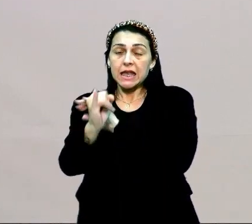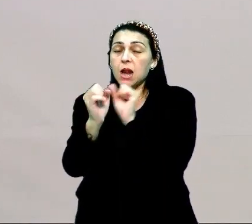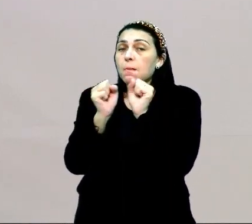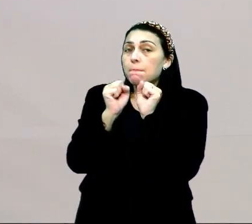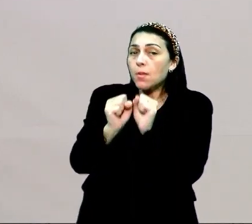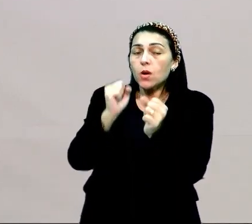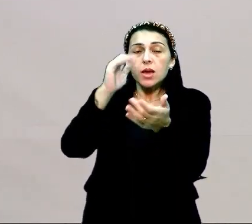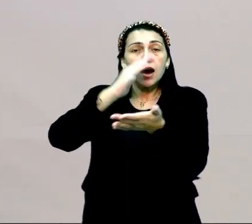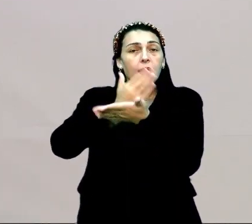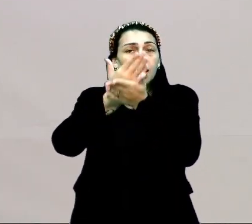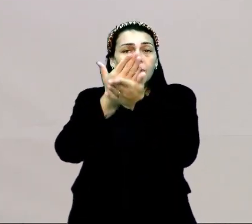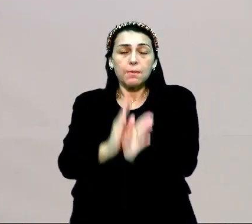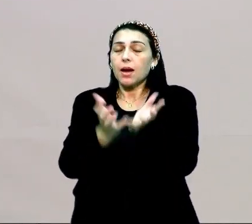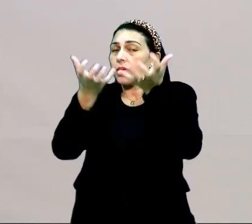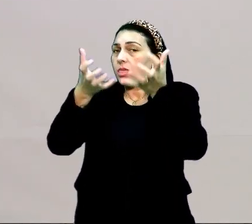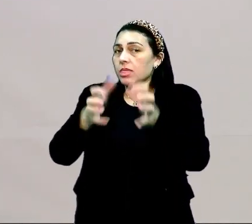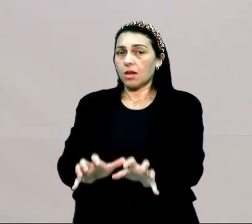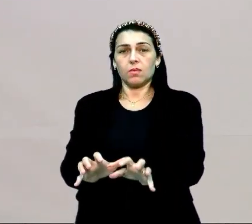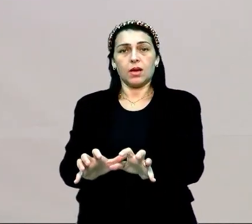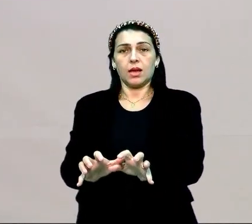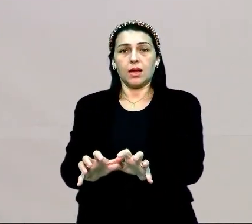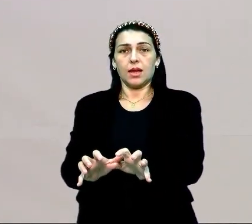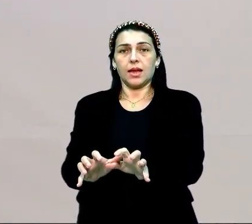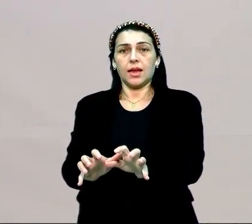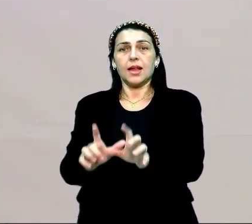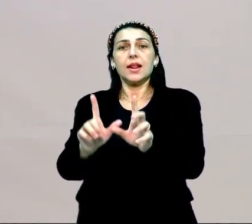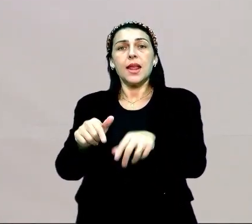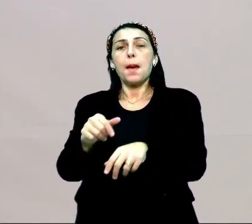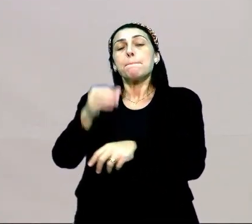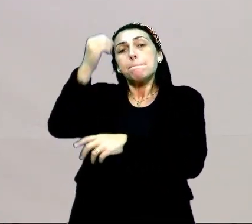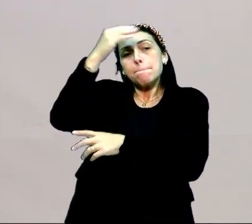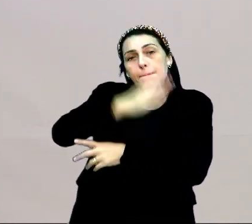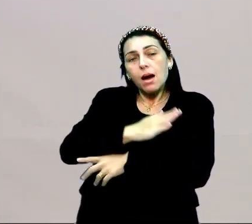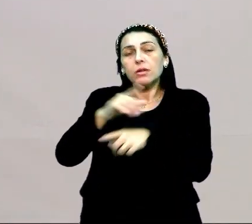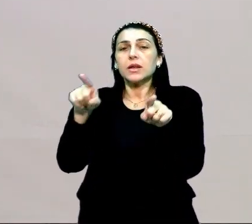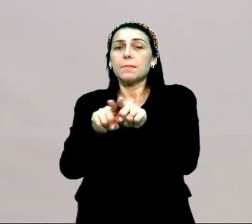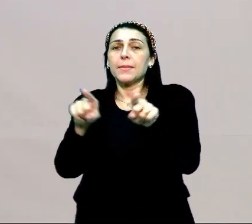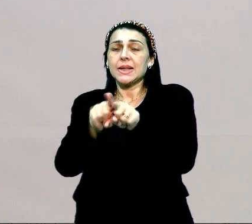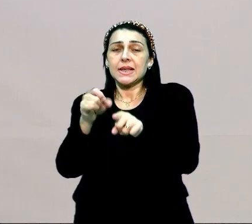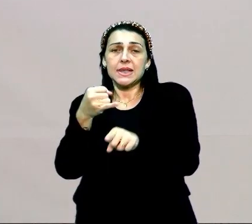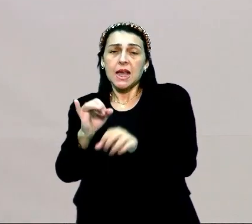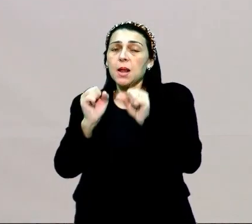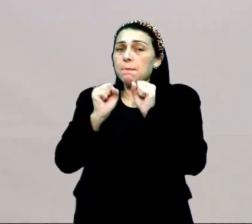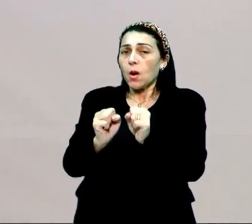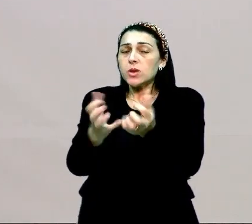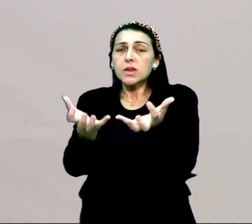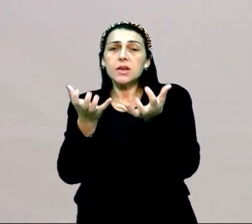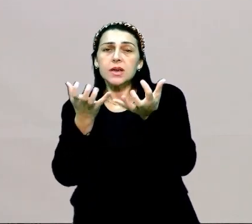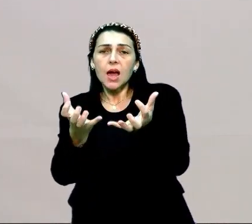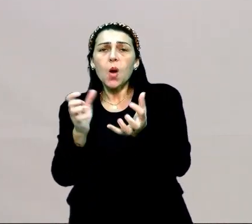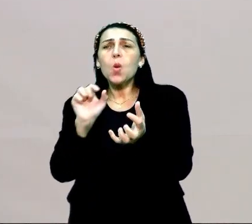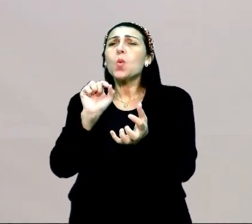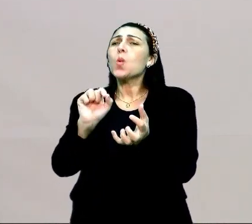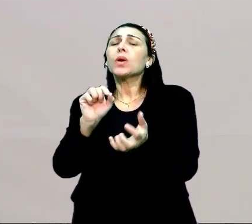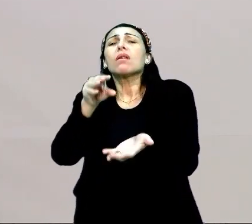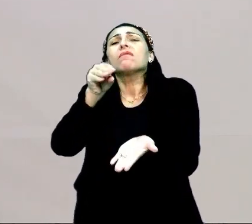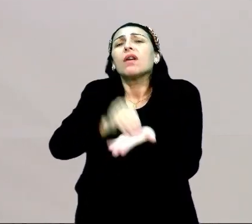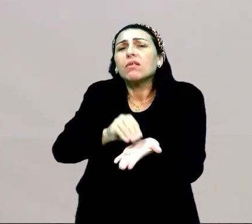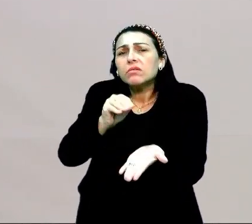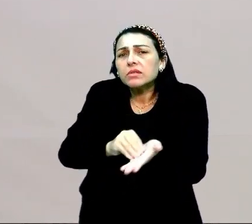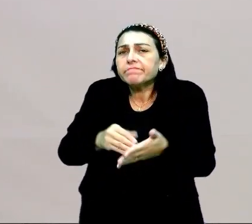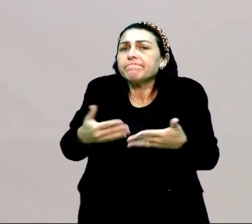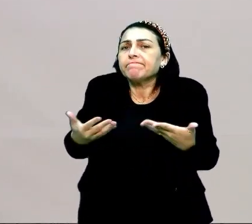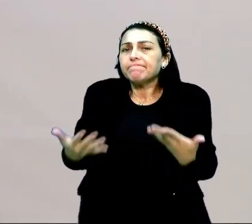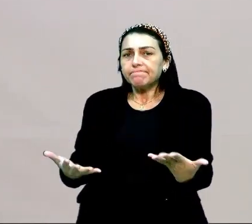pode acabar e não quer, ele é malevolente. Se ele pode e quer, o que está faltando